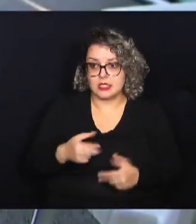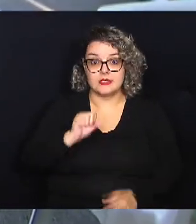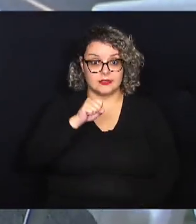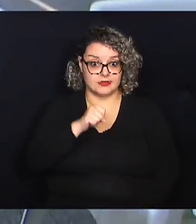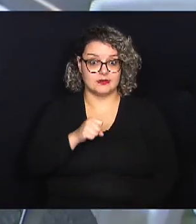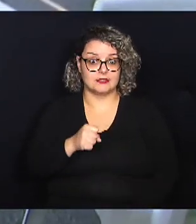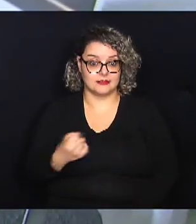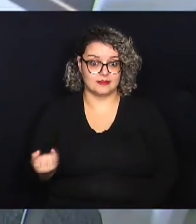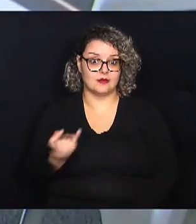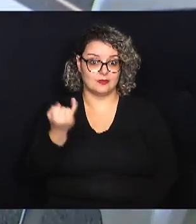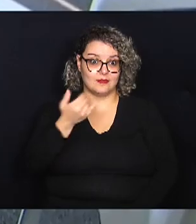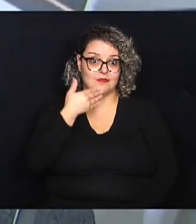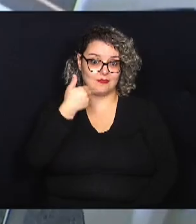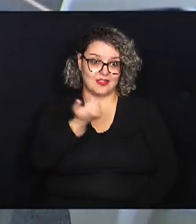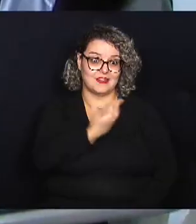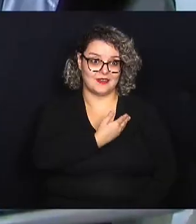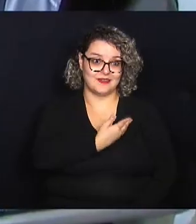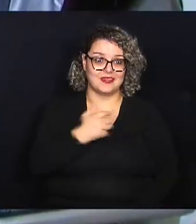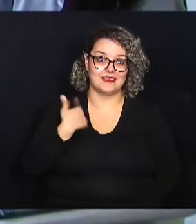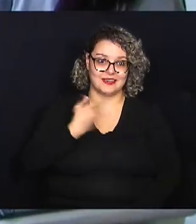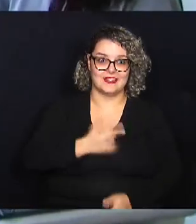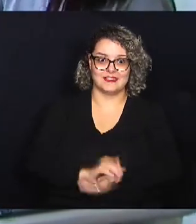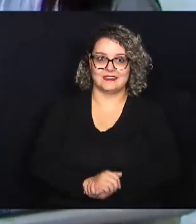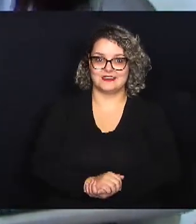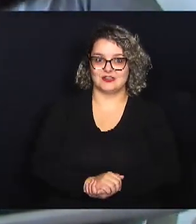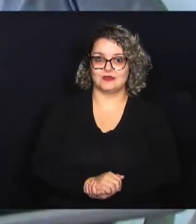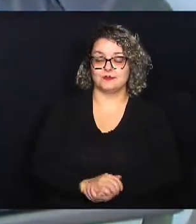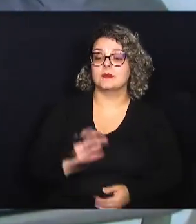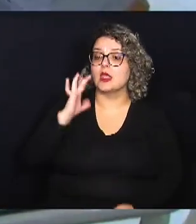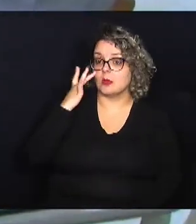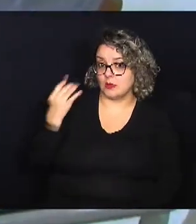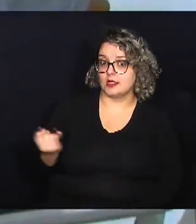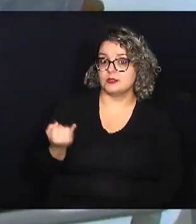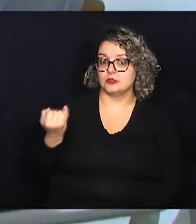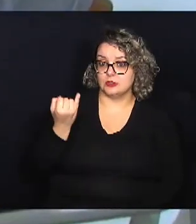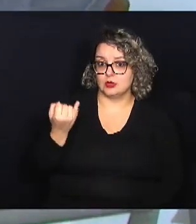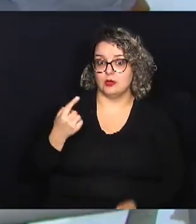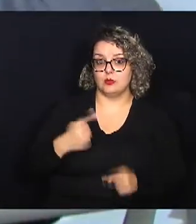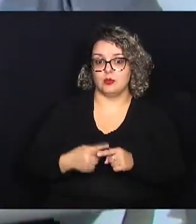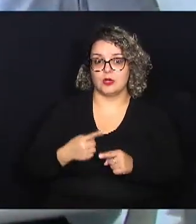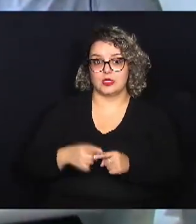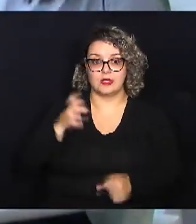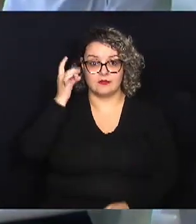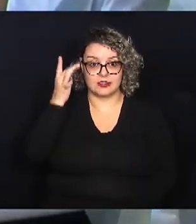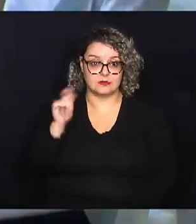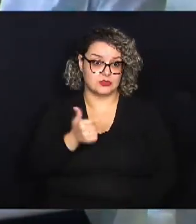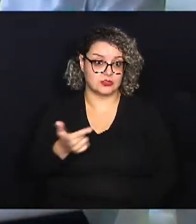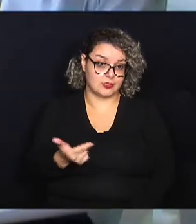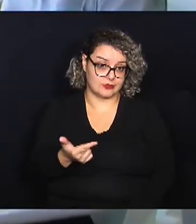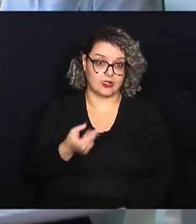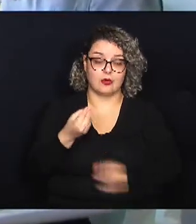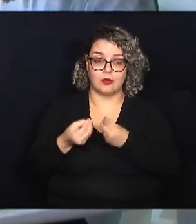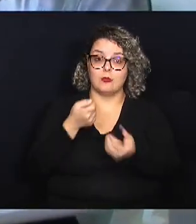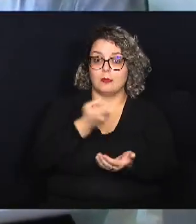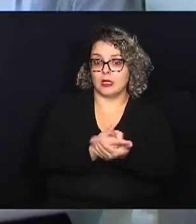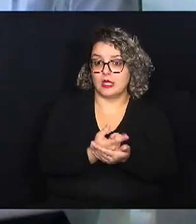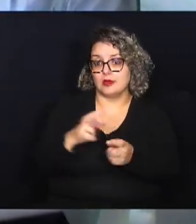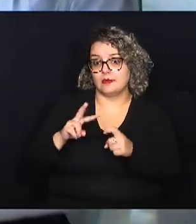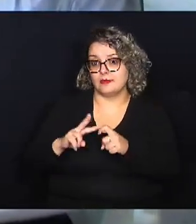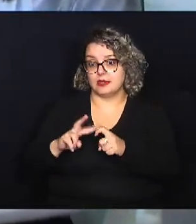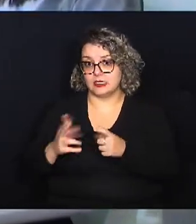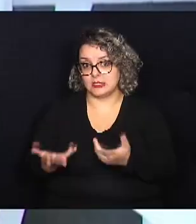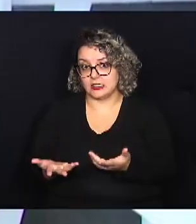importantes, são os melhores amigos nossos, né. Eu acho muito importante porque facilita a vida de quem não tem condições, né, de pagar um